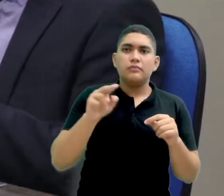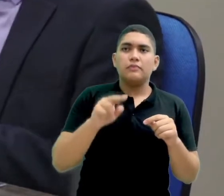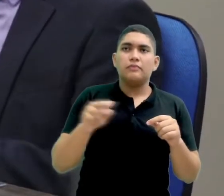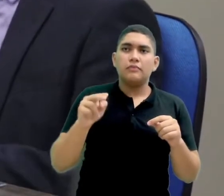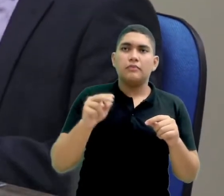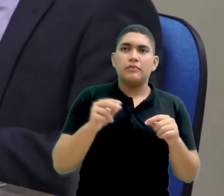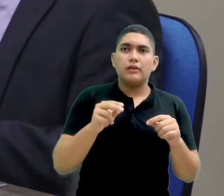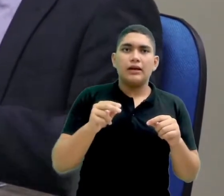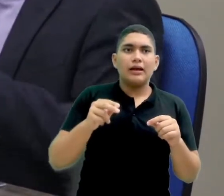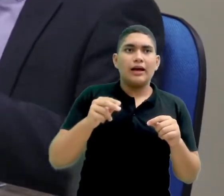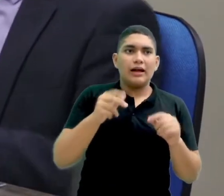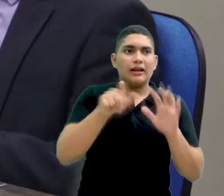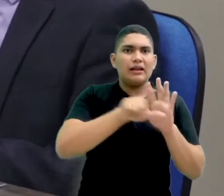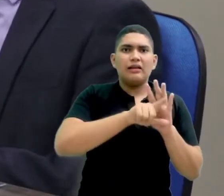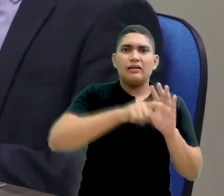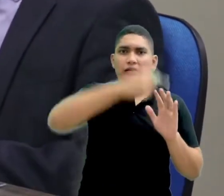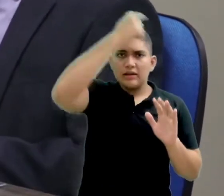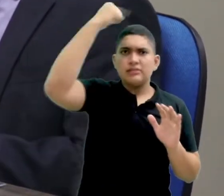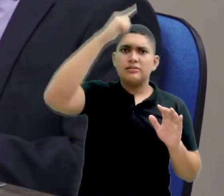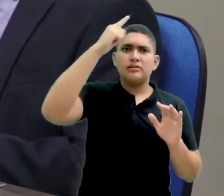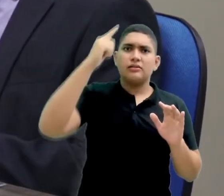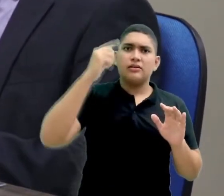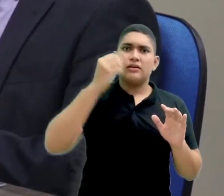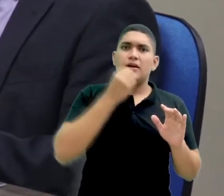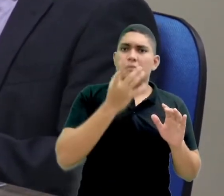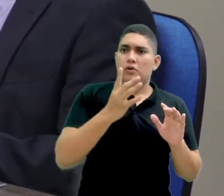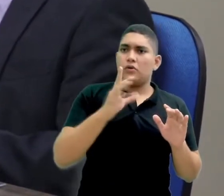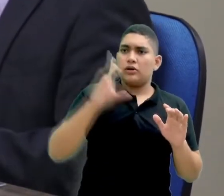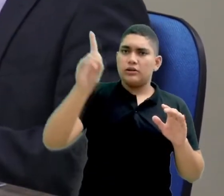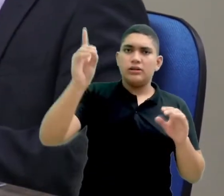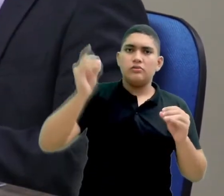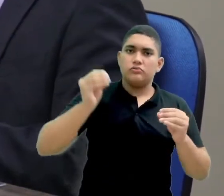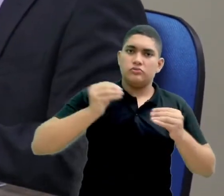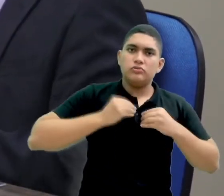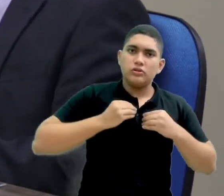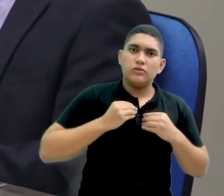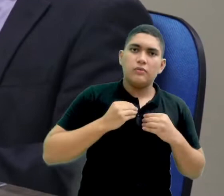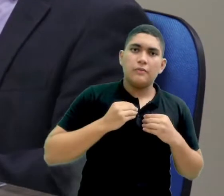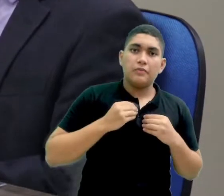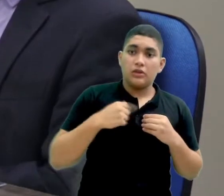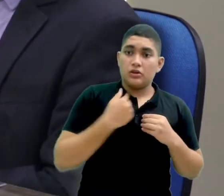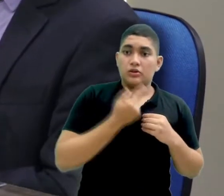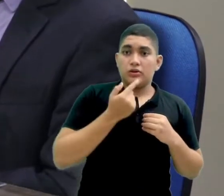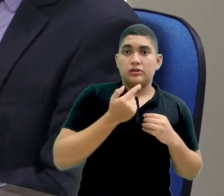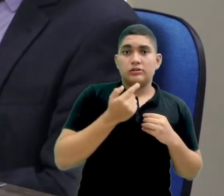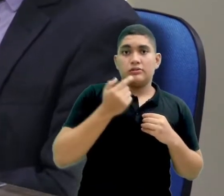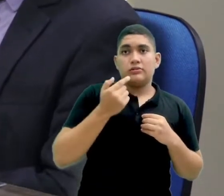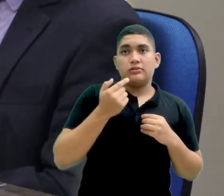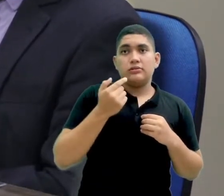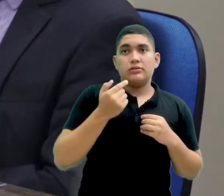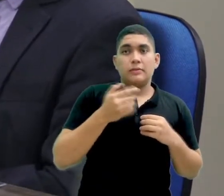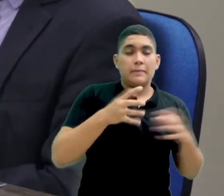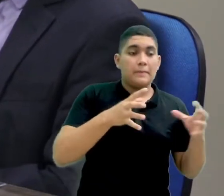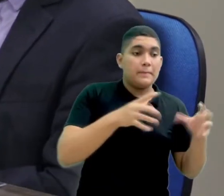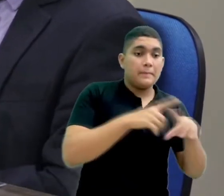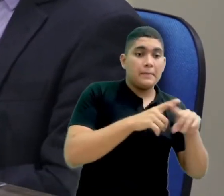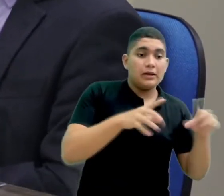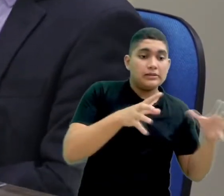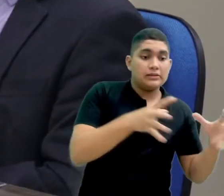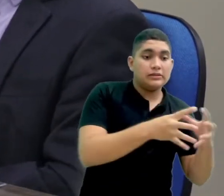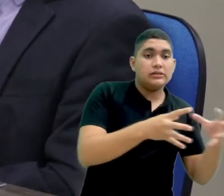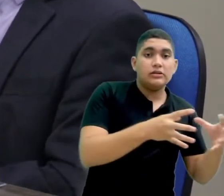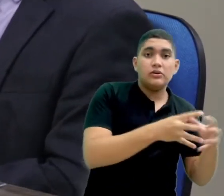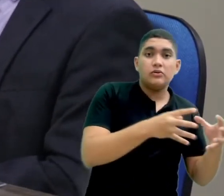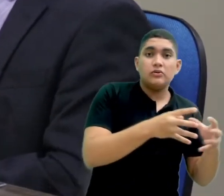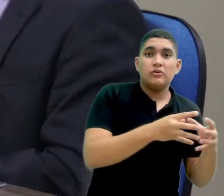ela é boa, ela foi dada por Deus. E aí nós temos para a salvação o outro extremo, que é aqueles que se apegam à lei